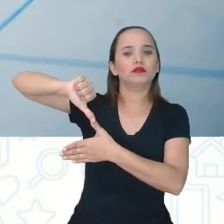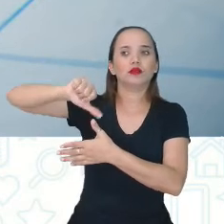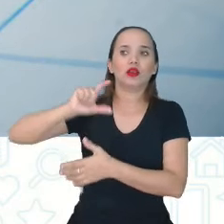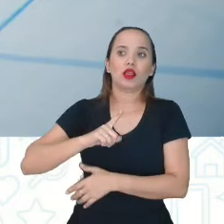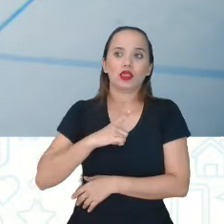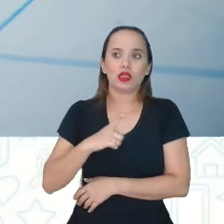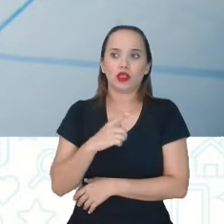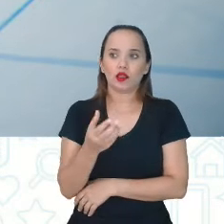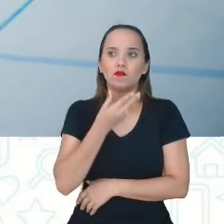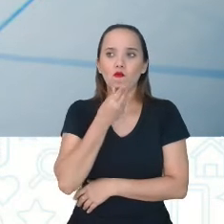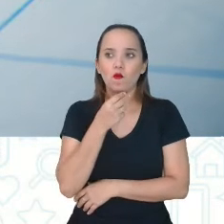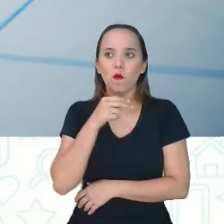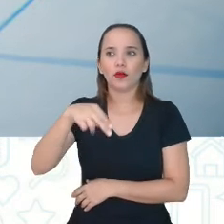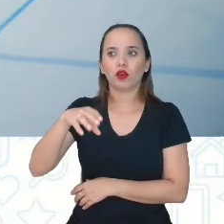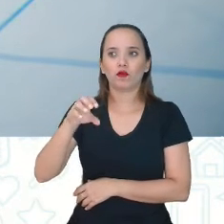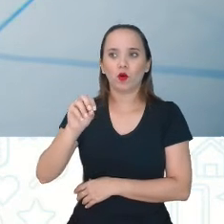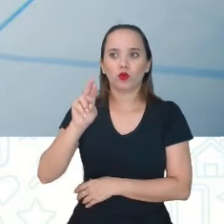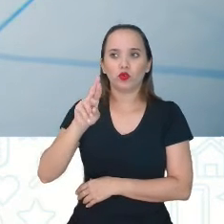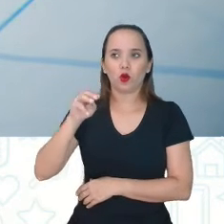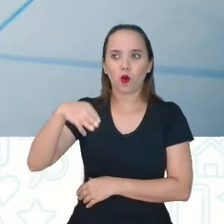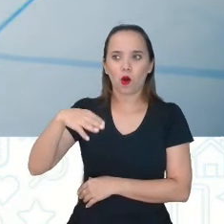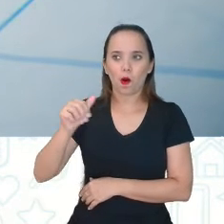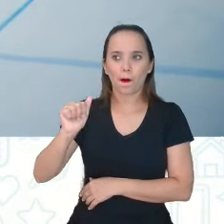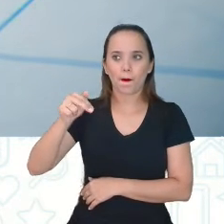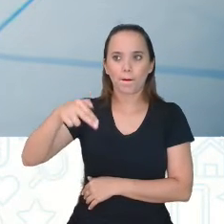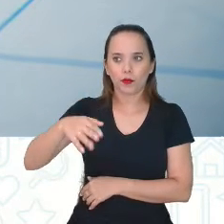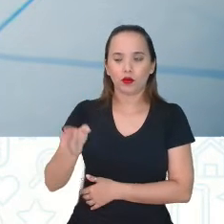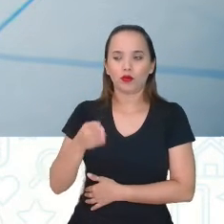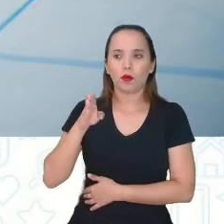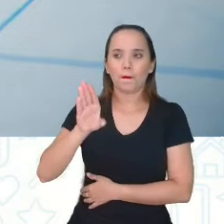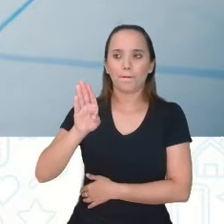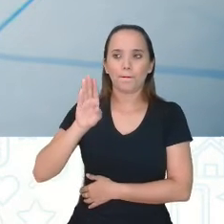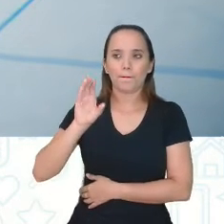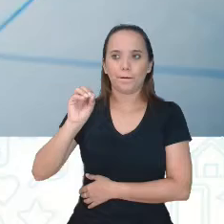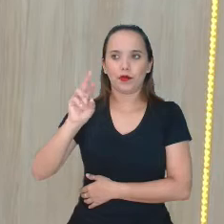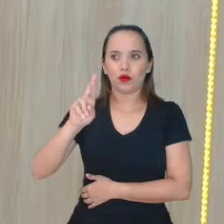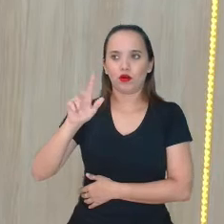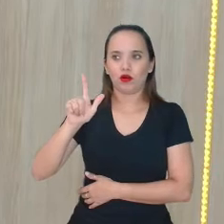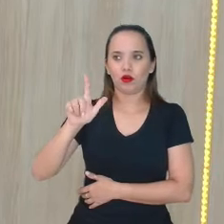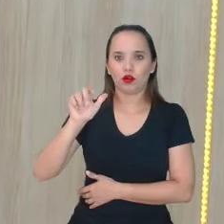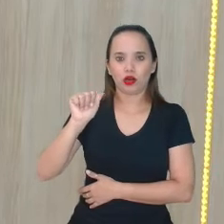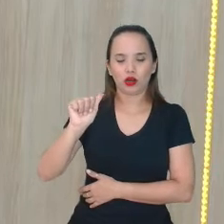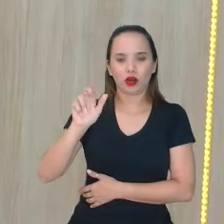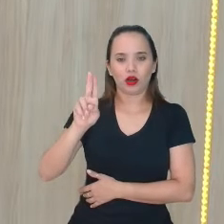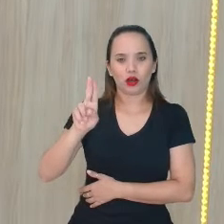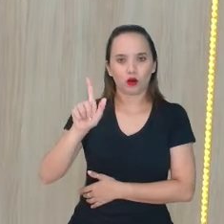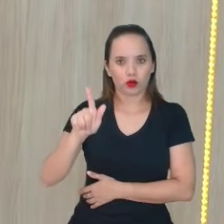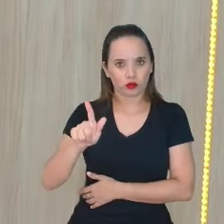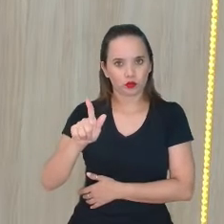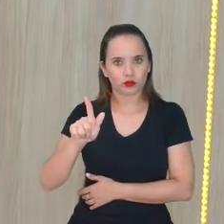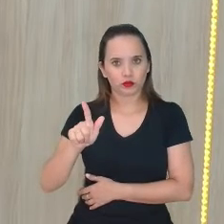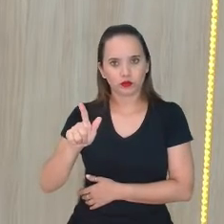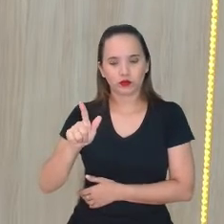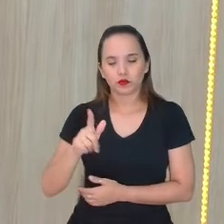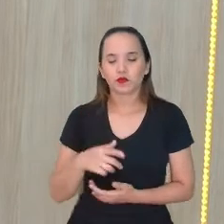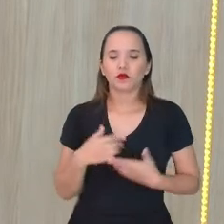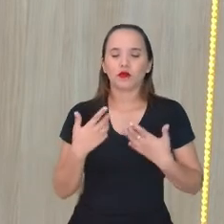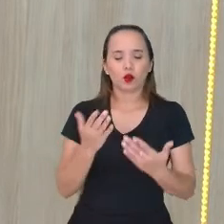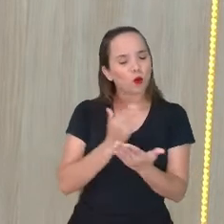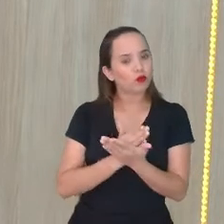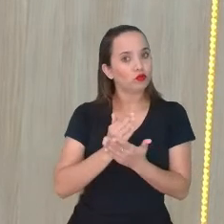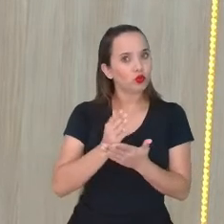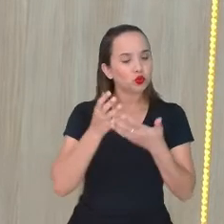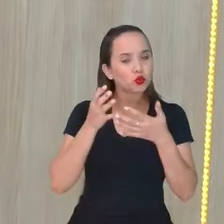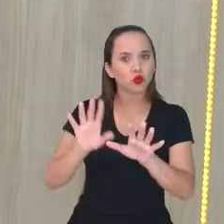Norman Borlaug. Eu acho que eu pronunciei certo. Arrasou, né? Arrasou. Pois é, então iniciou lá com